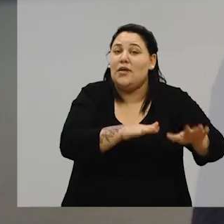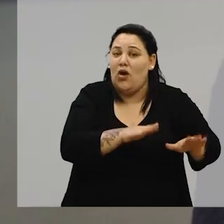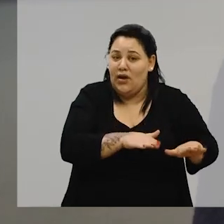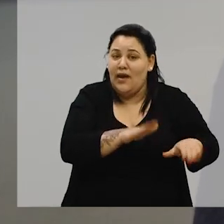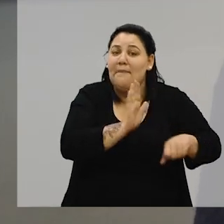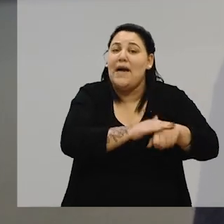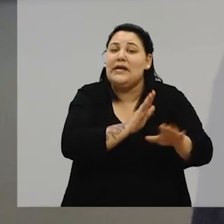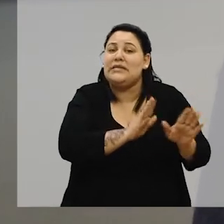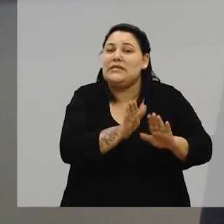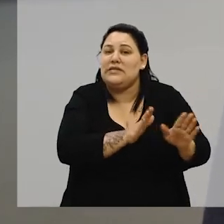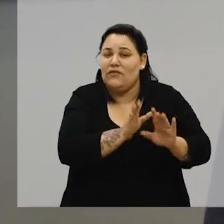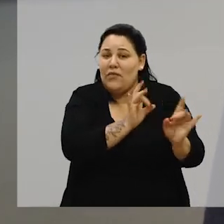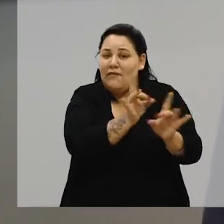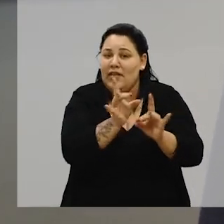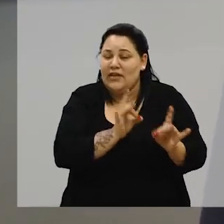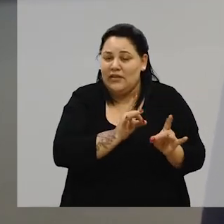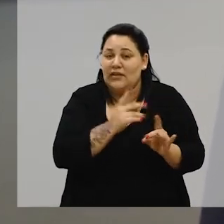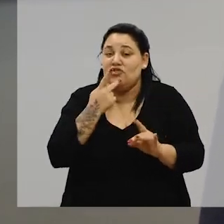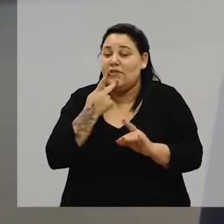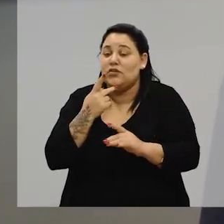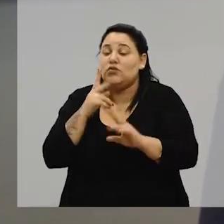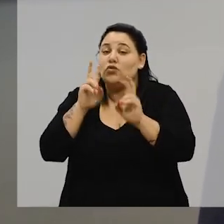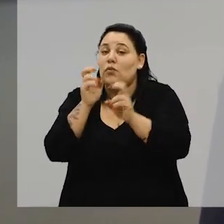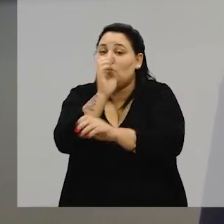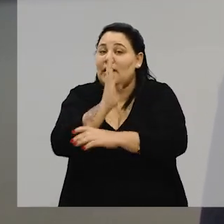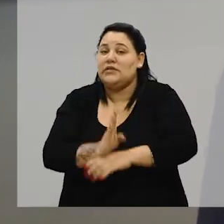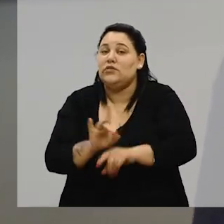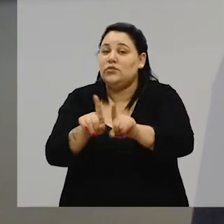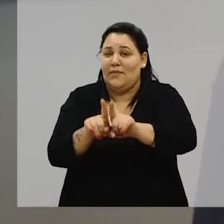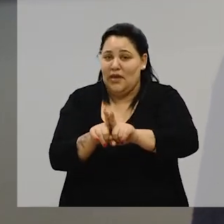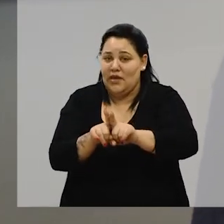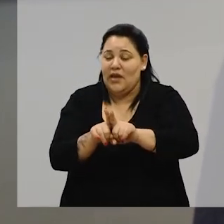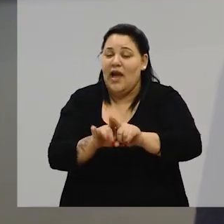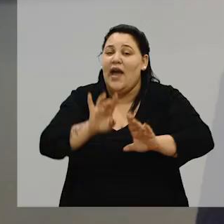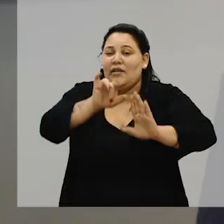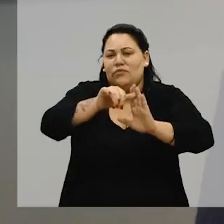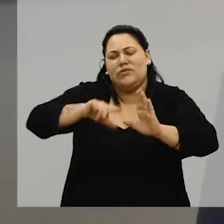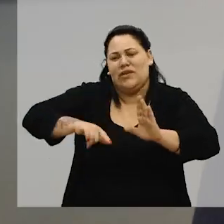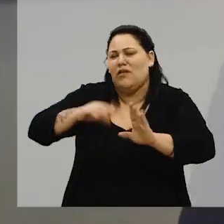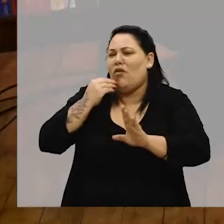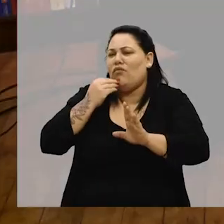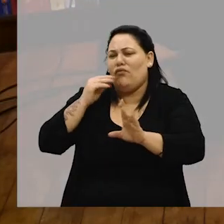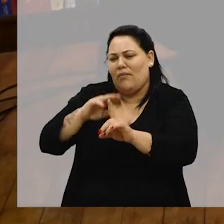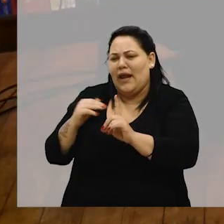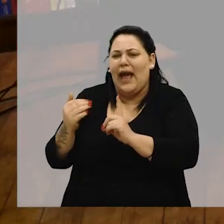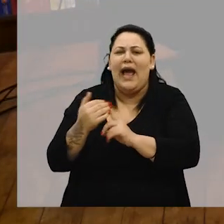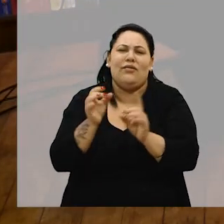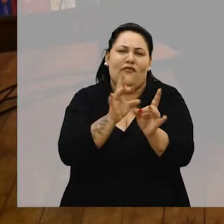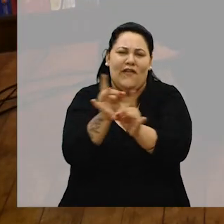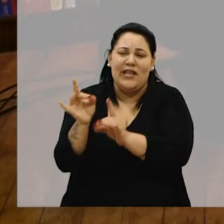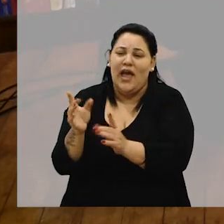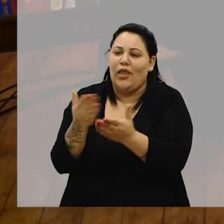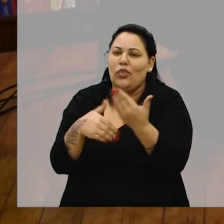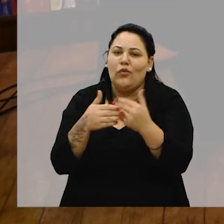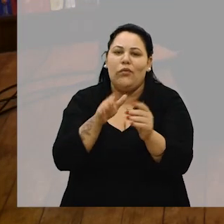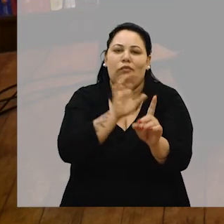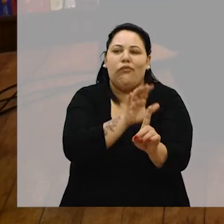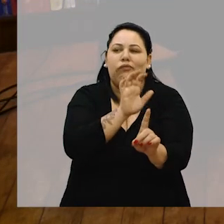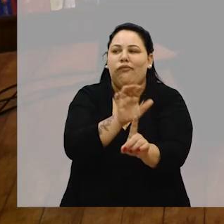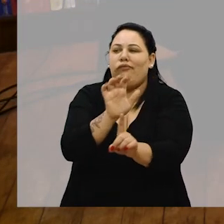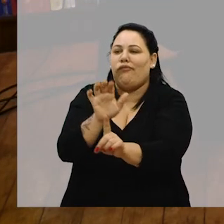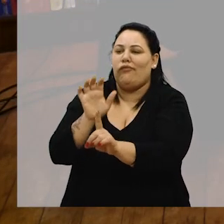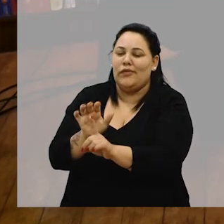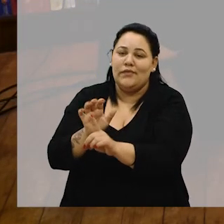mais acessível. Então, é um ponto de partida. A gente está falando sobre Brasil, né? E aí depois tem os mercados, né? E aí vai